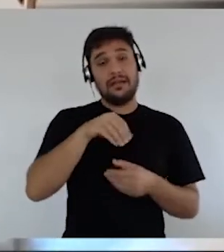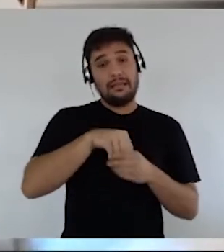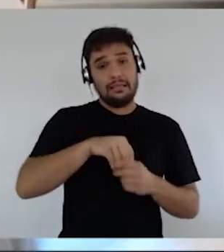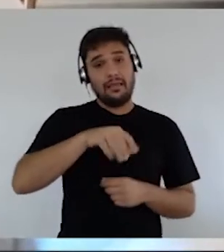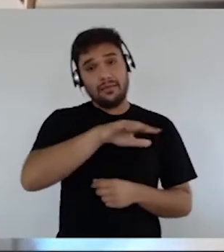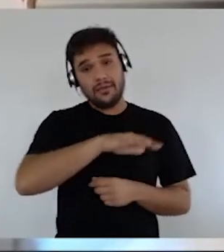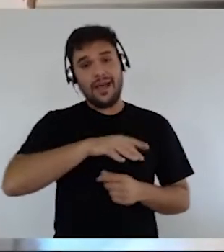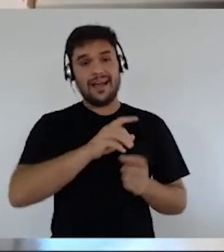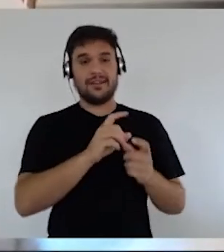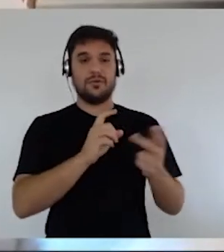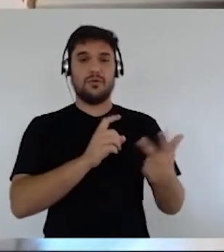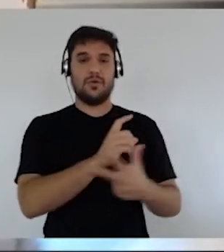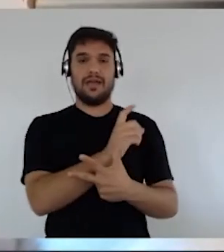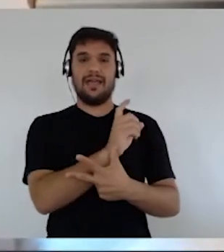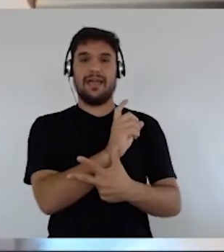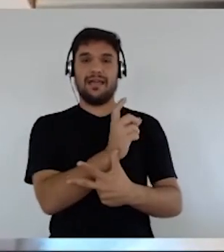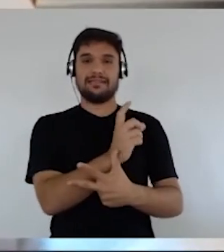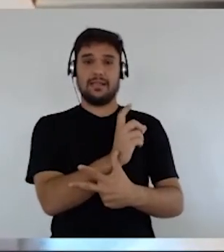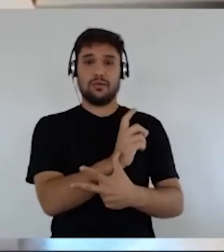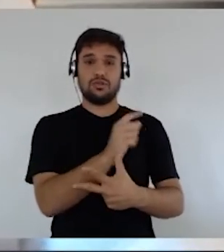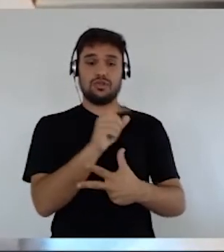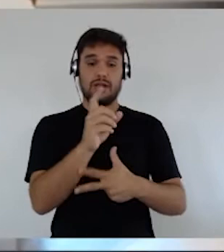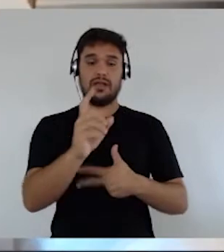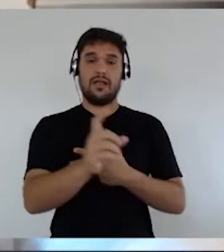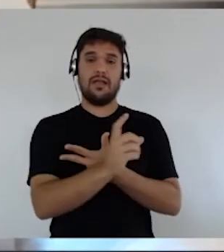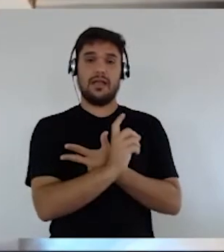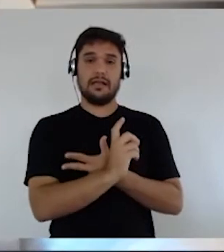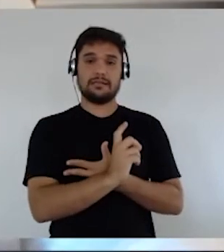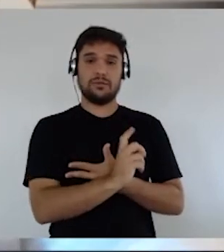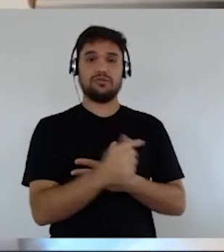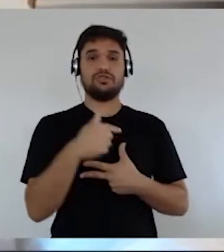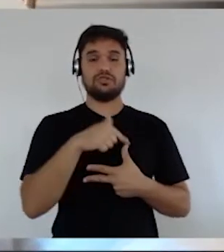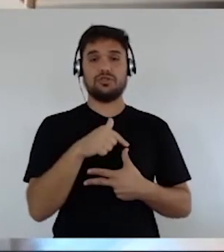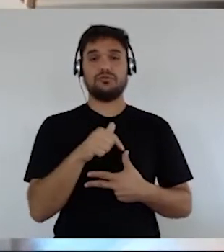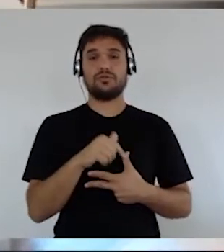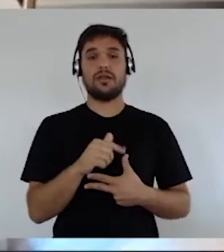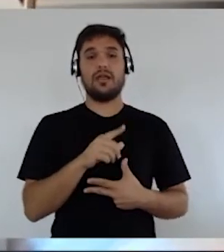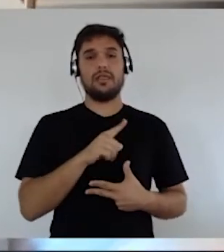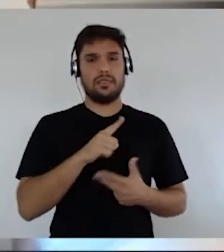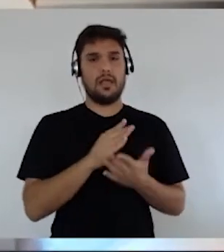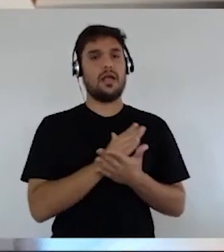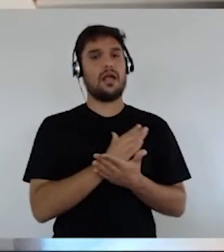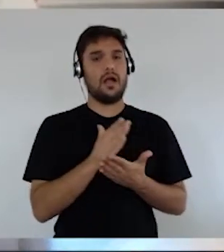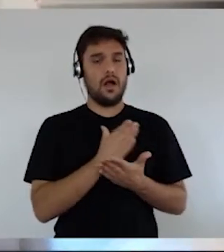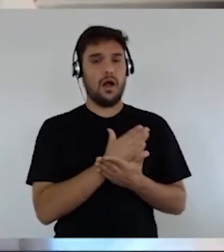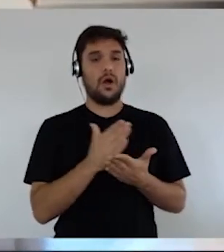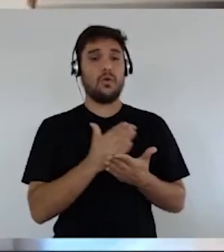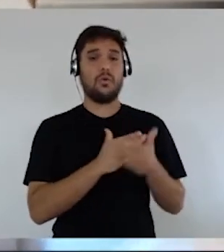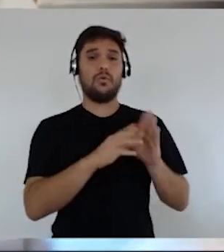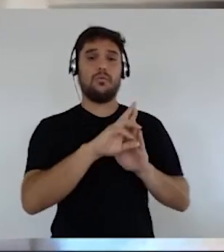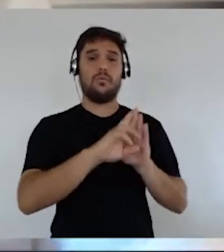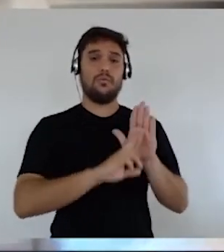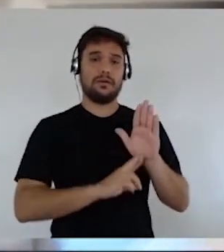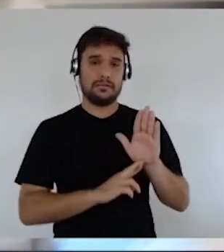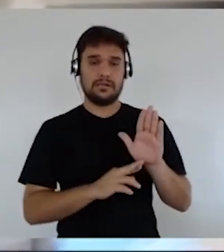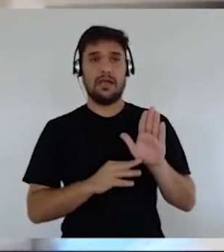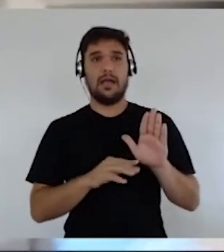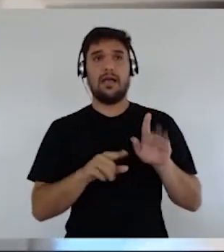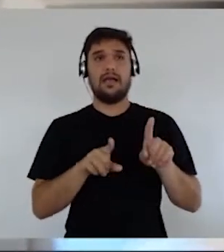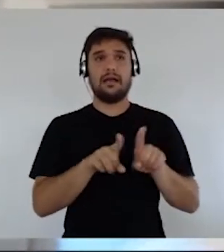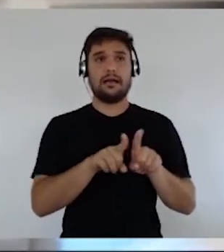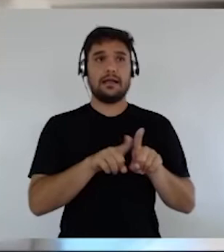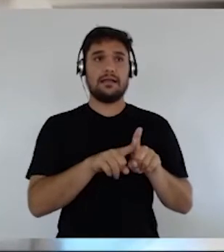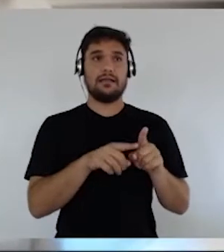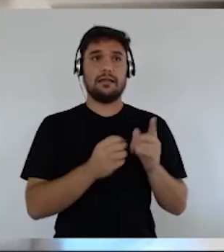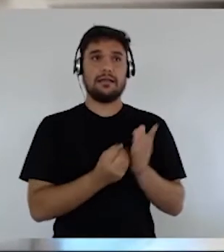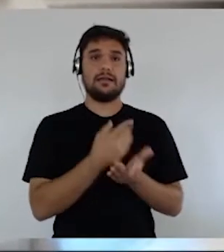executiva, no âmbito deste regime excepcional, há determinadas normas que acautelam